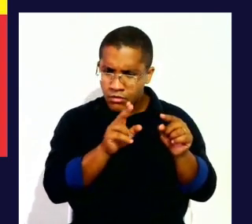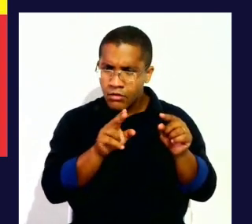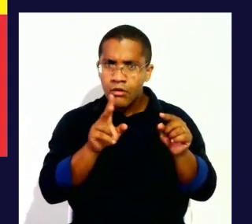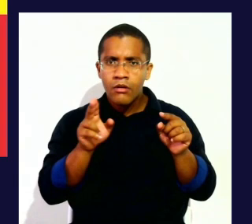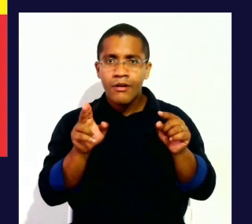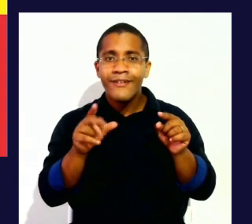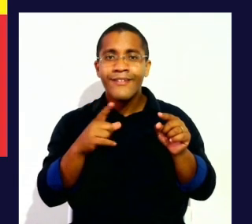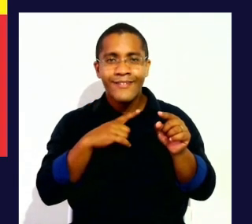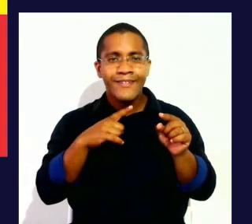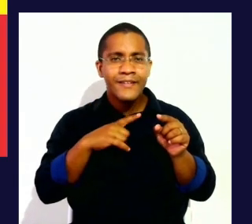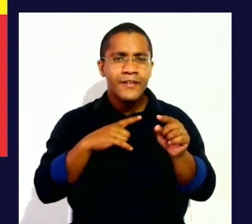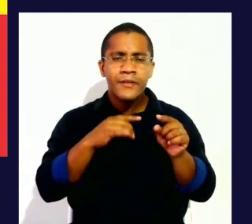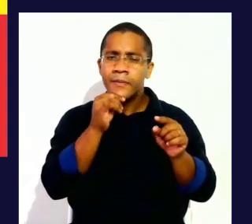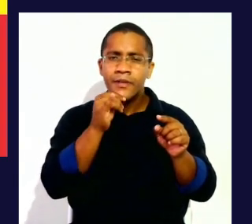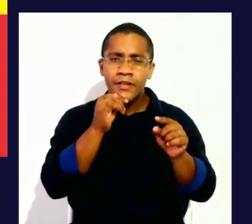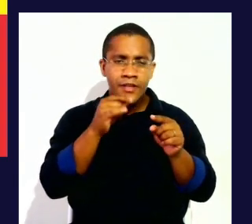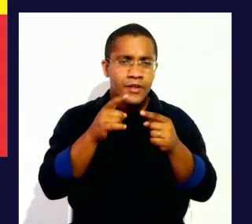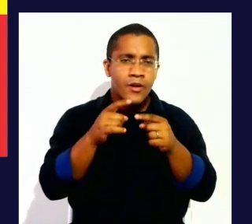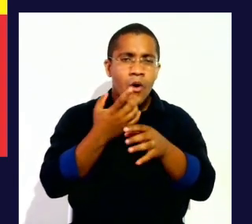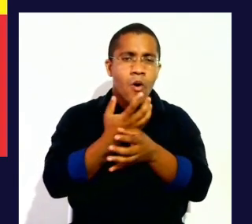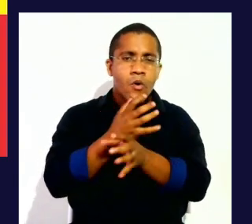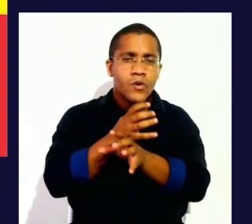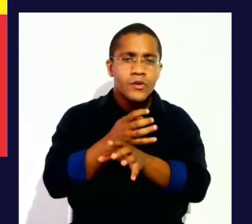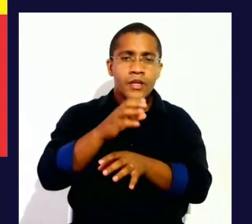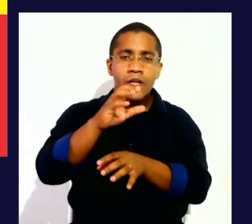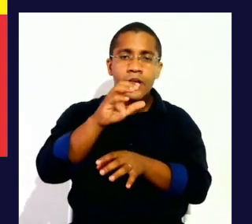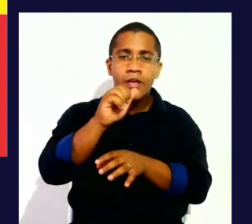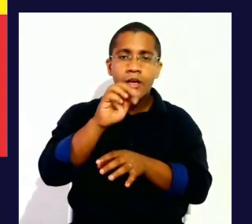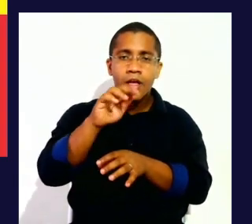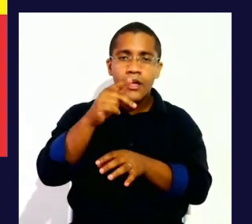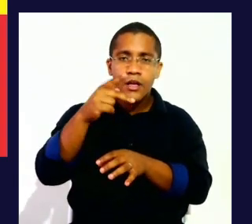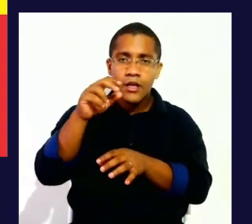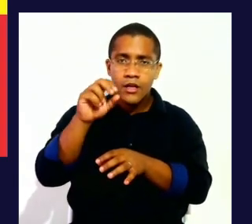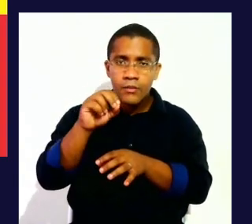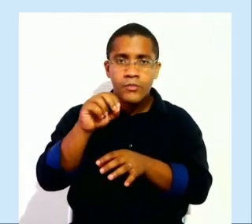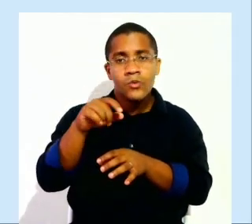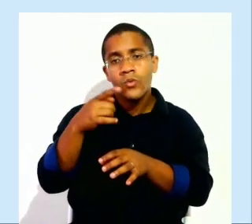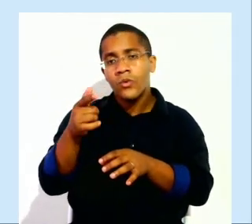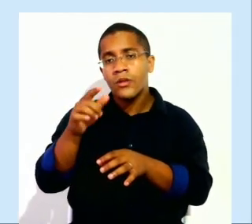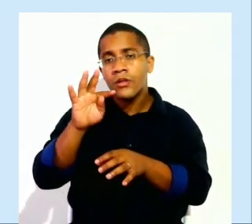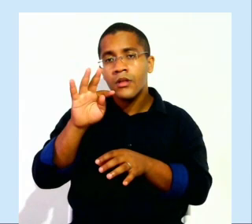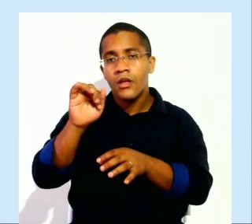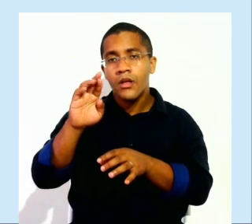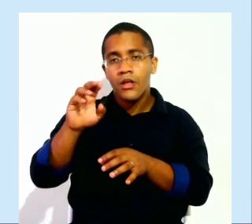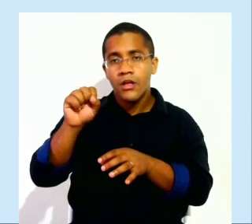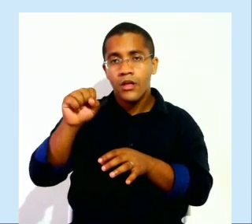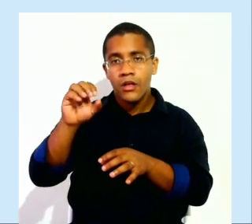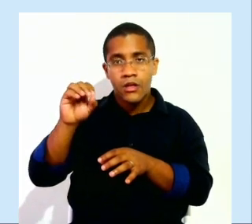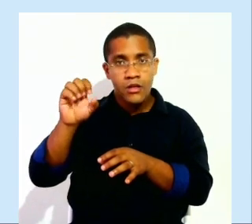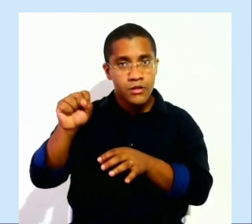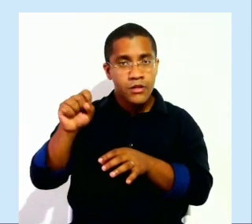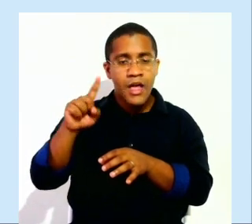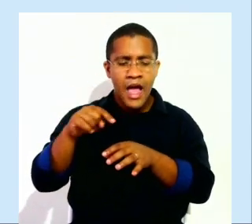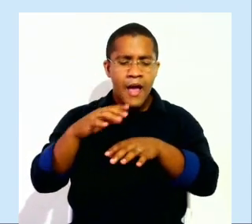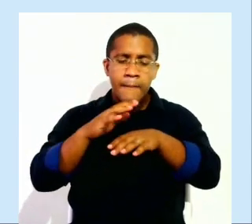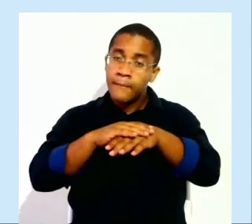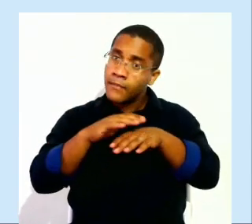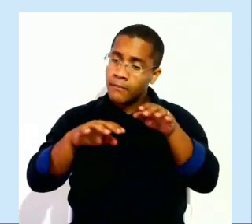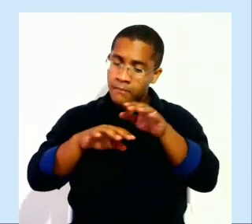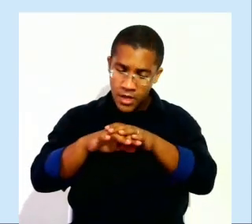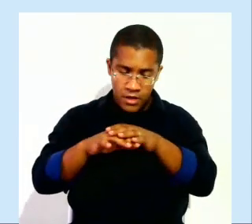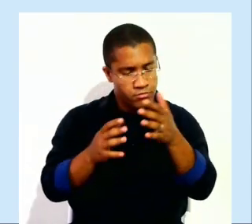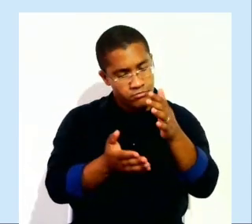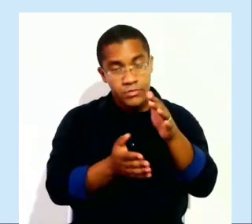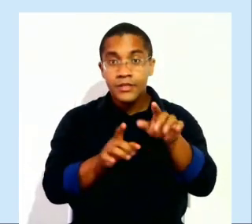mesmo tamanho. Exemplos, os ossos do carpus e ossos do tarsus, que vão estar nas palmas das nossas mãos e dos